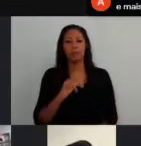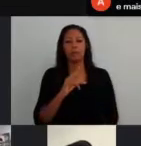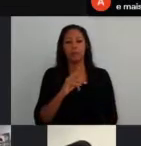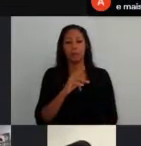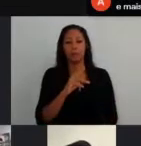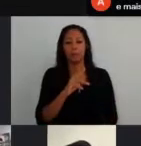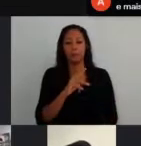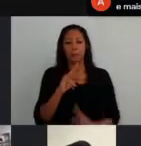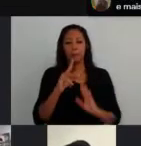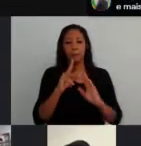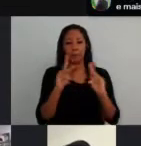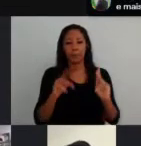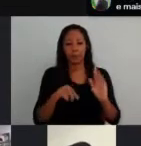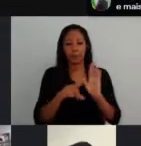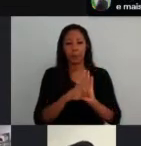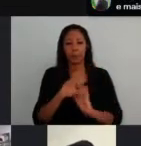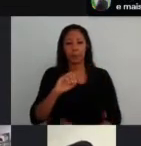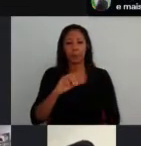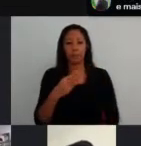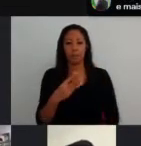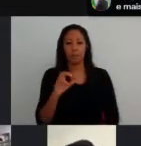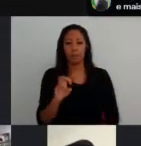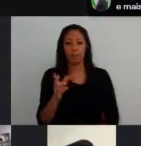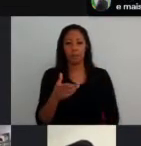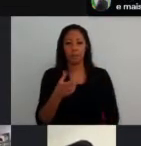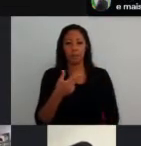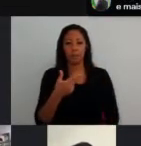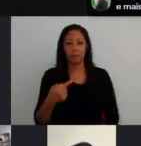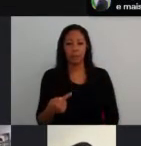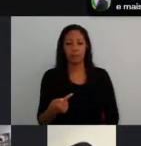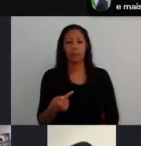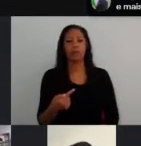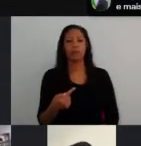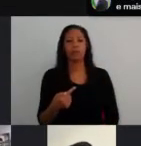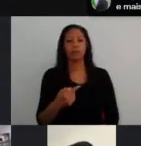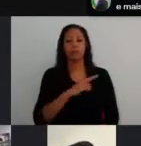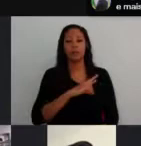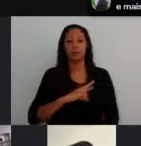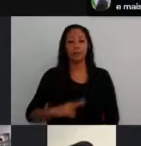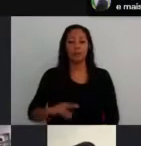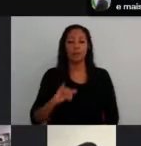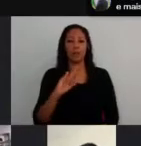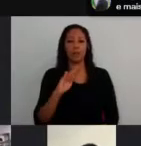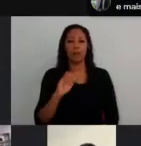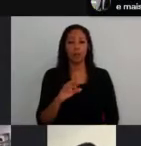035/2017, Poder Legislativo Municipal, vereador Ítalo Siqueira. Parecer ao projeto de lei número